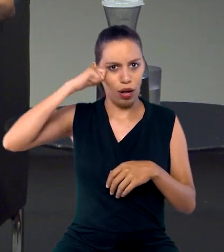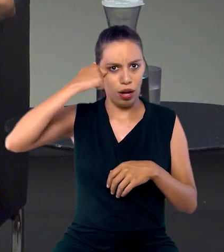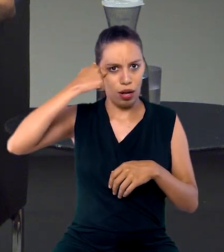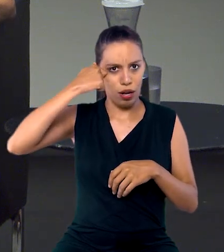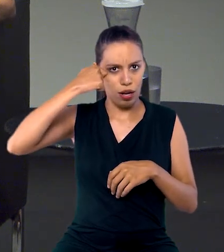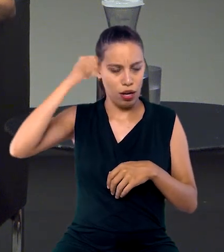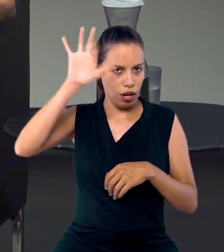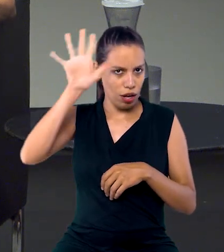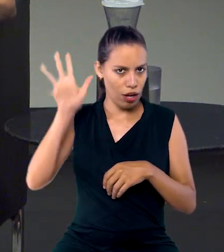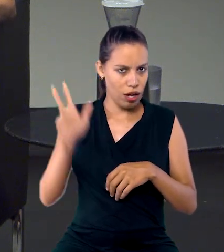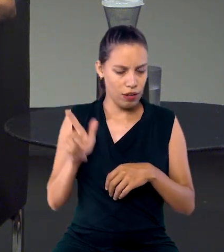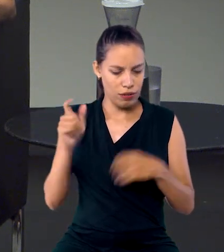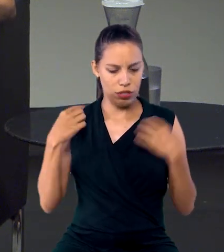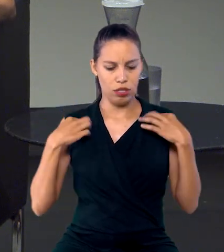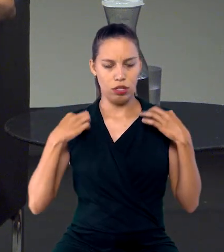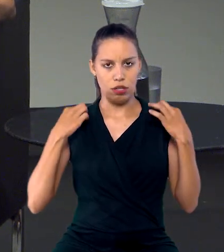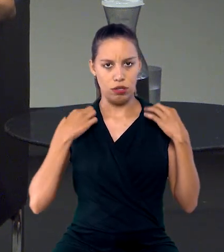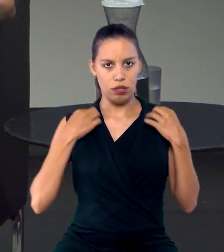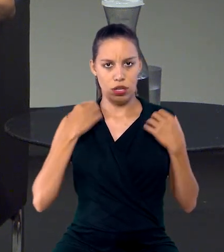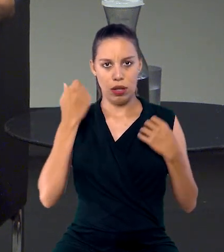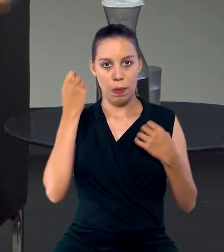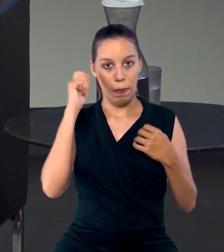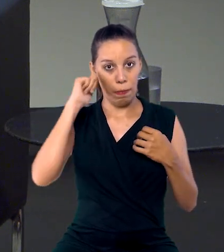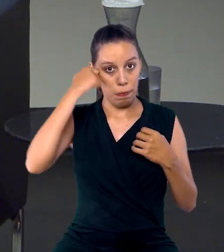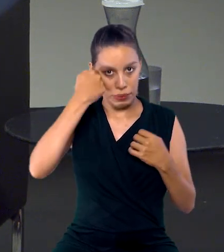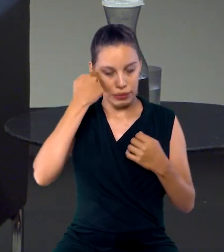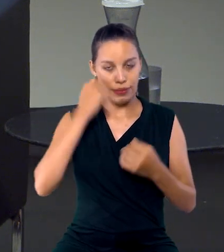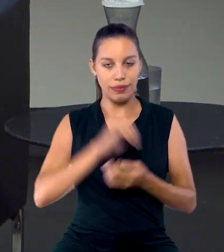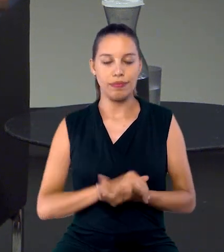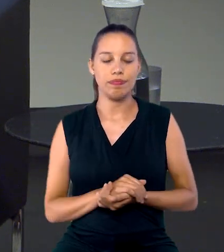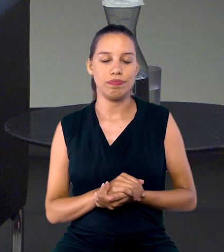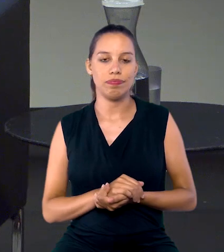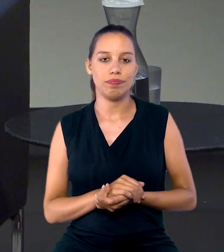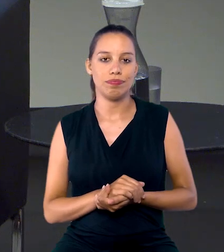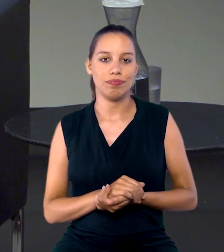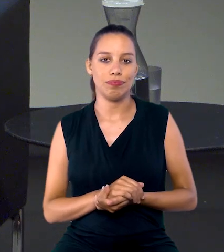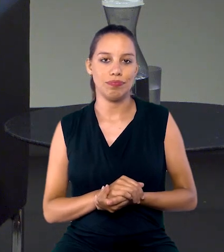africana, e uma blusa preta.